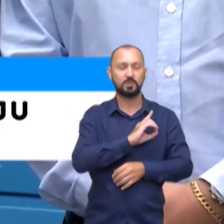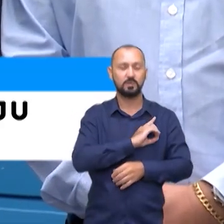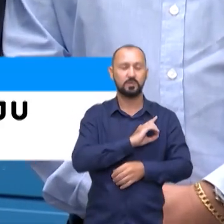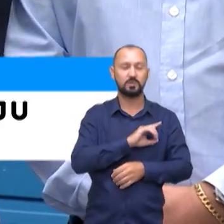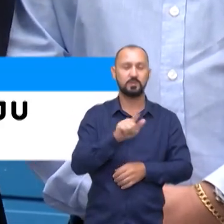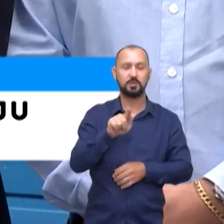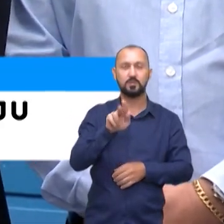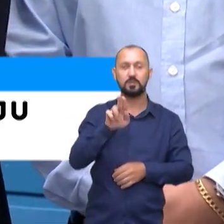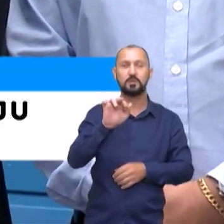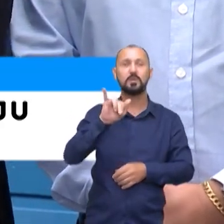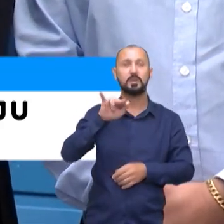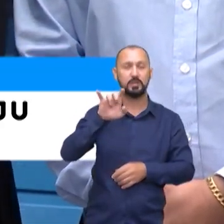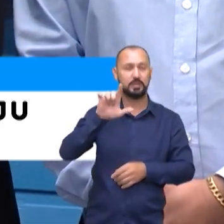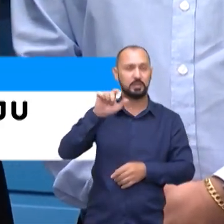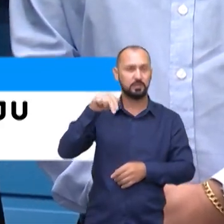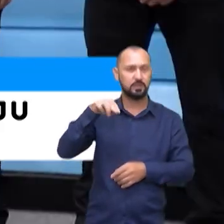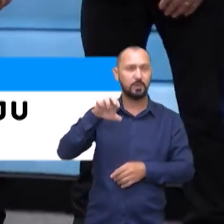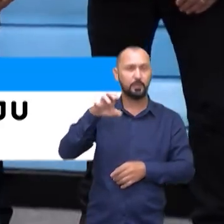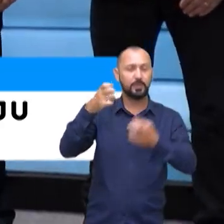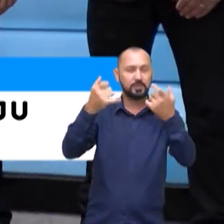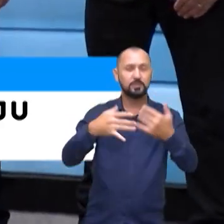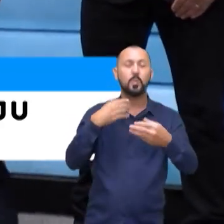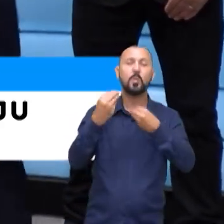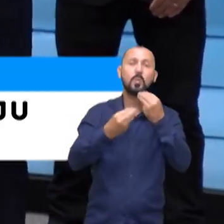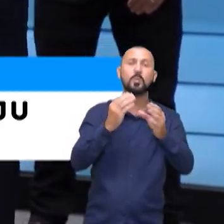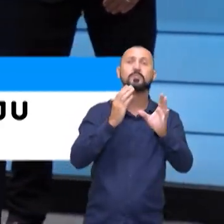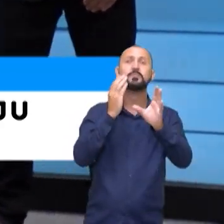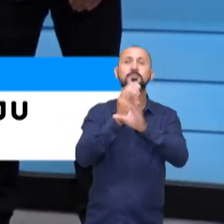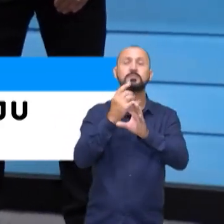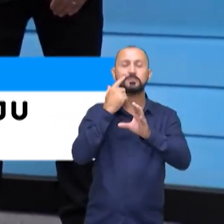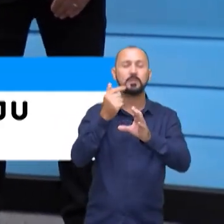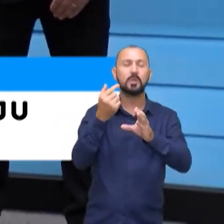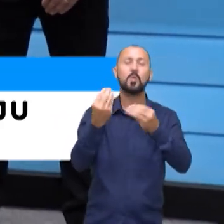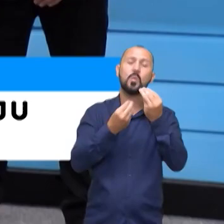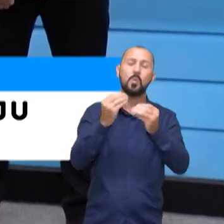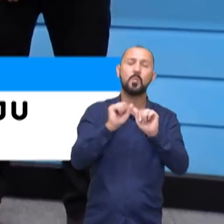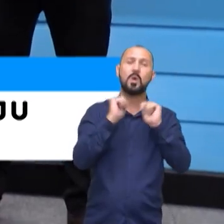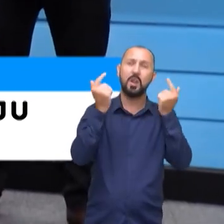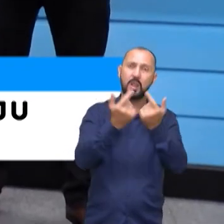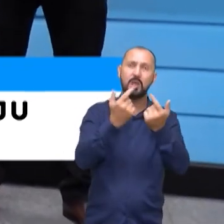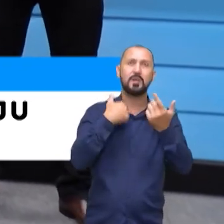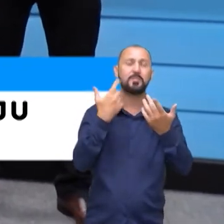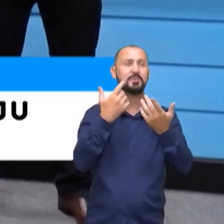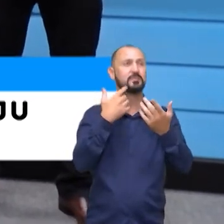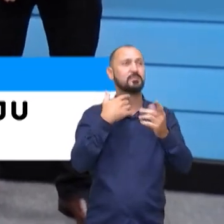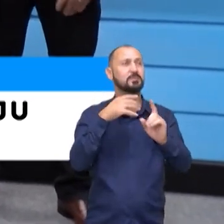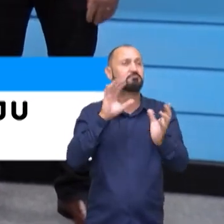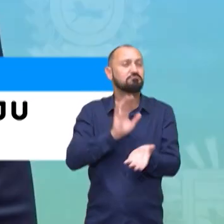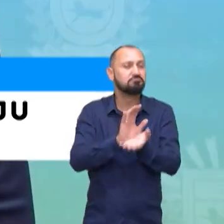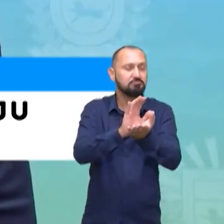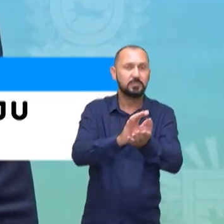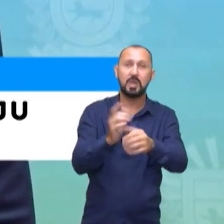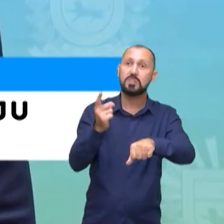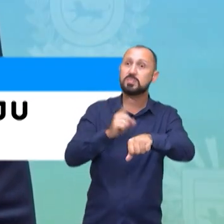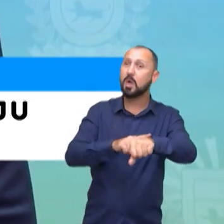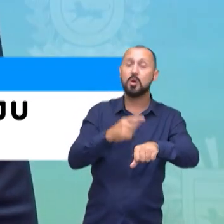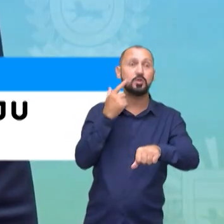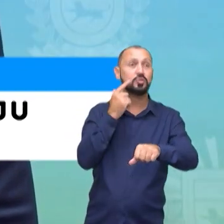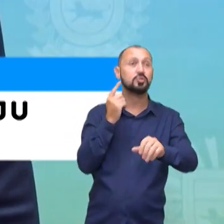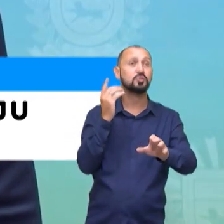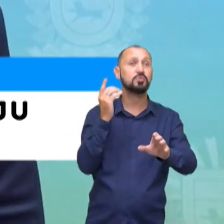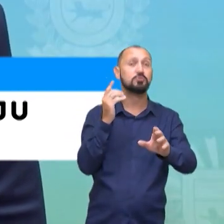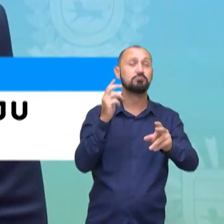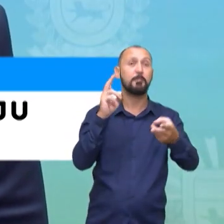Guilherme Sarian deu mais detalhes sobre o caso e sobre o reconhecimento da Casa de Leis para a categoria. Conseguimos prendê-los